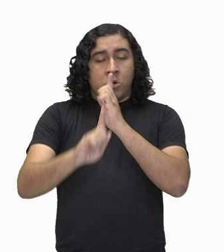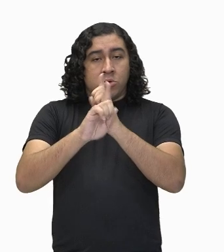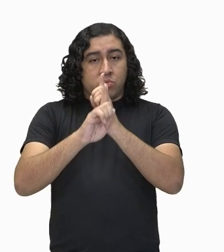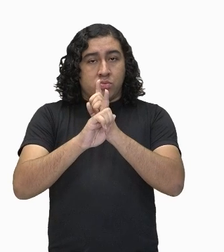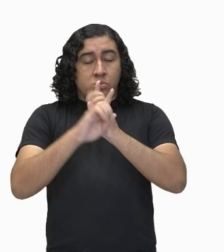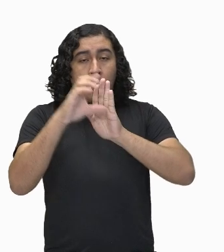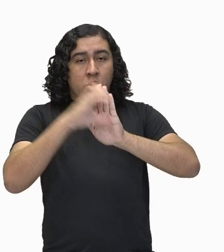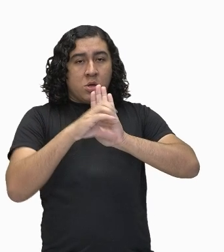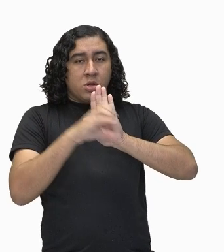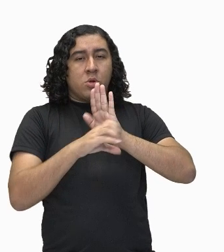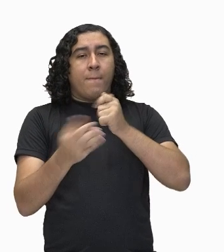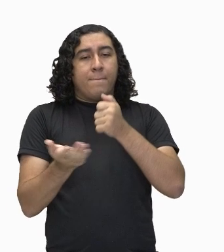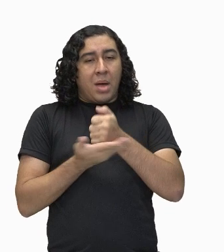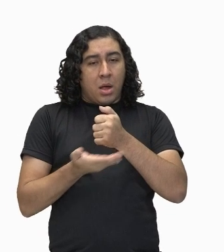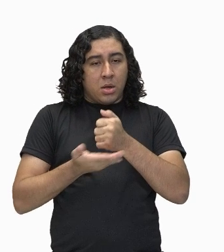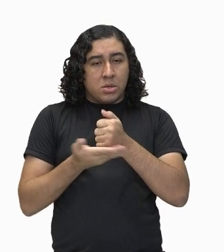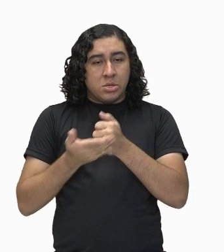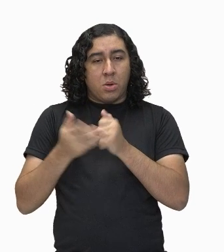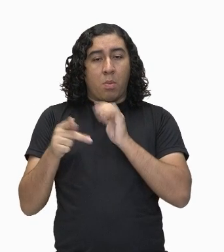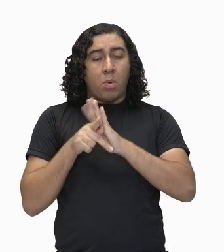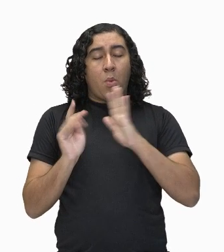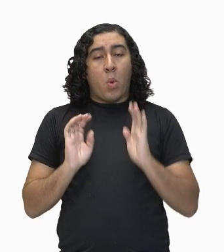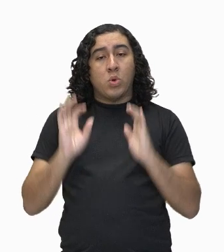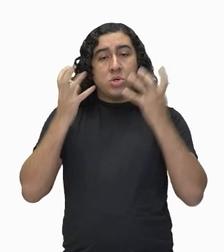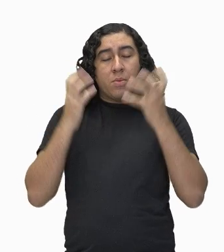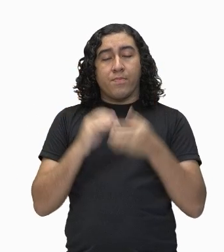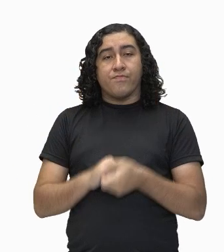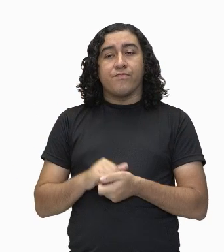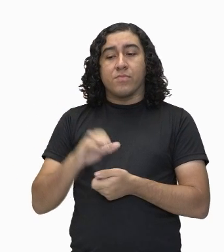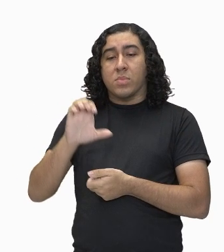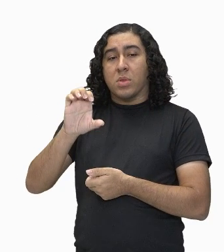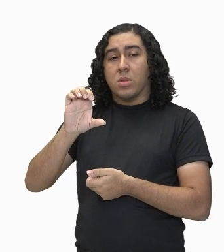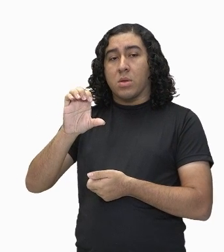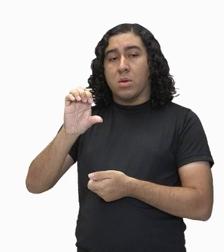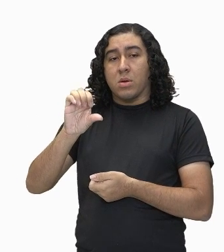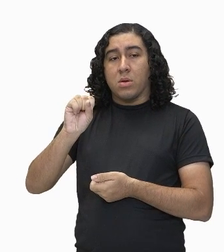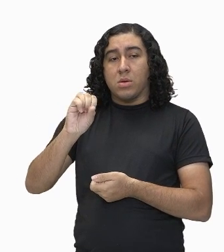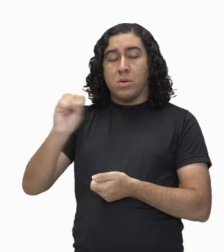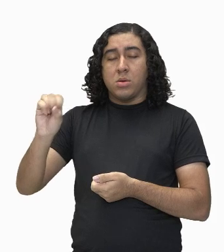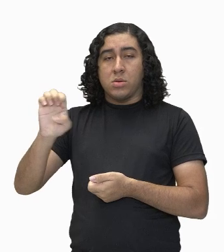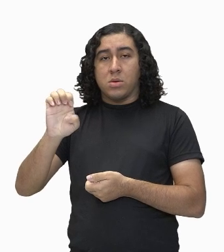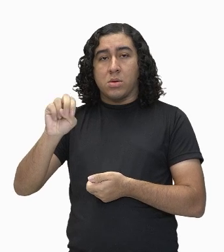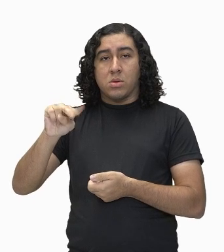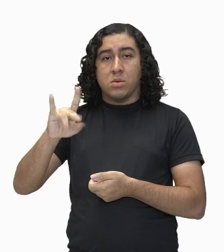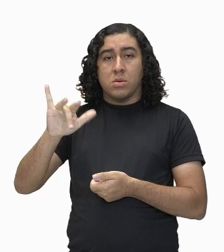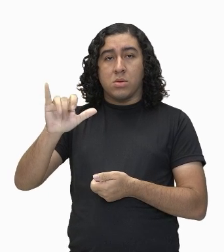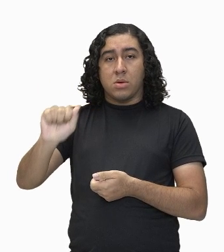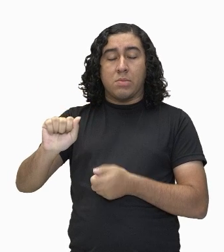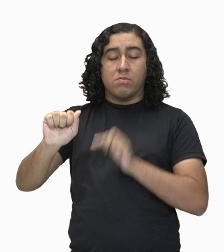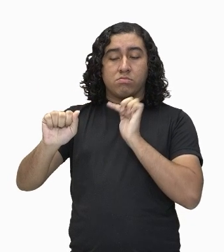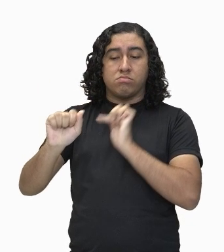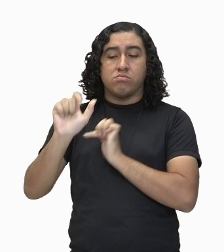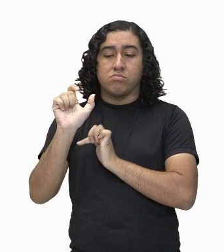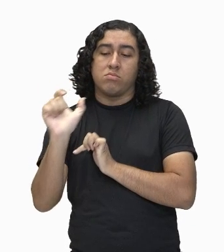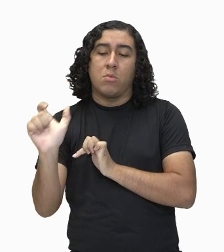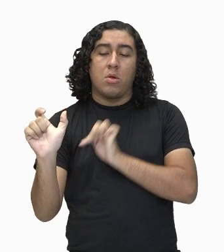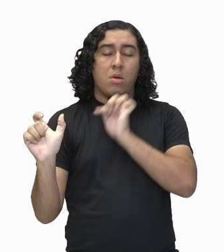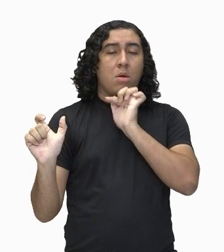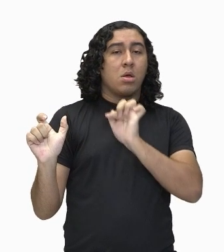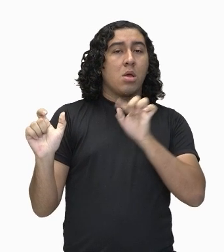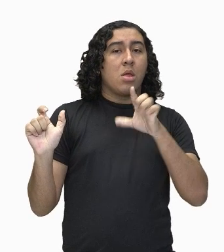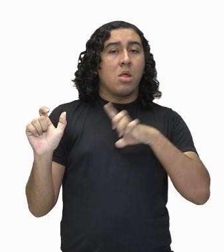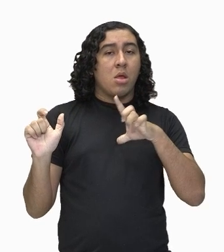desses fenômenos. A palavra essência aqui, ela já tem um